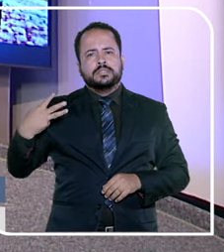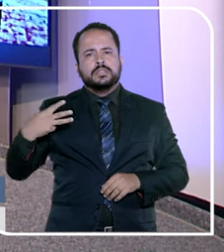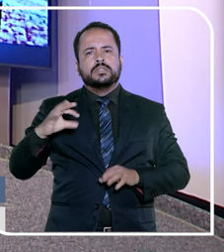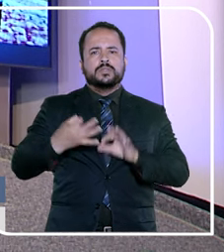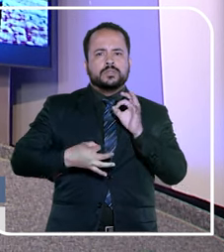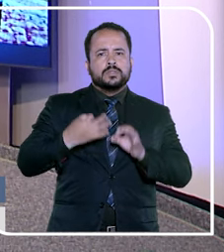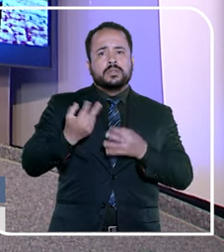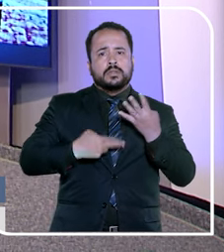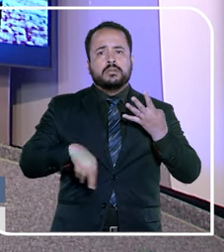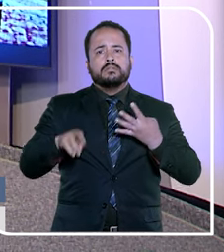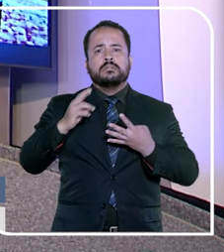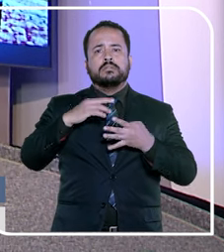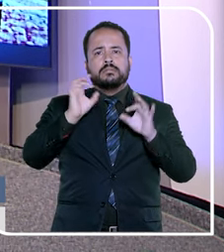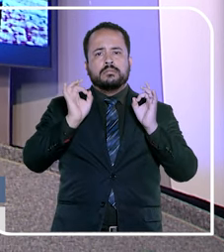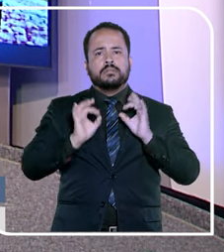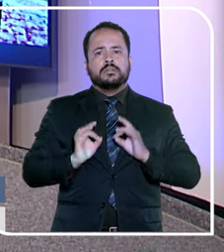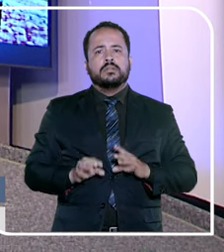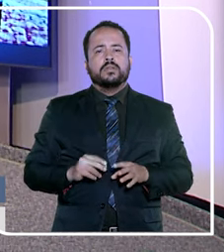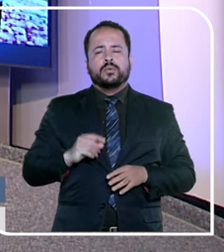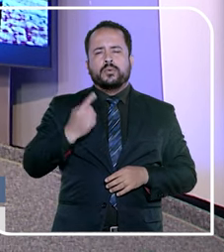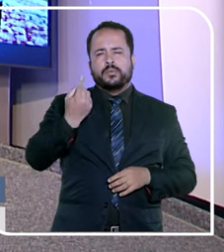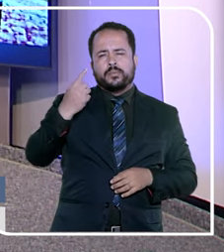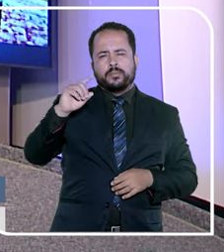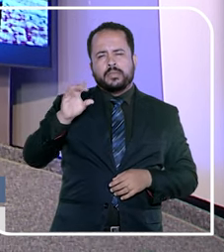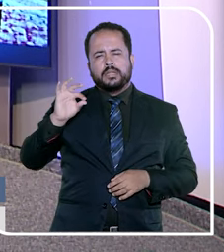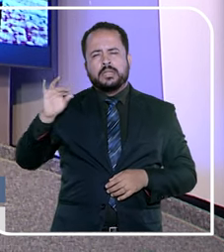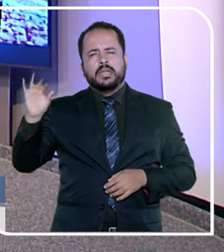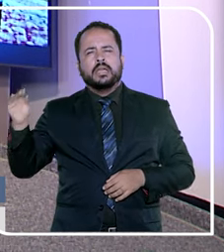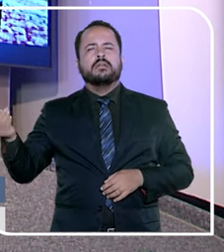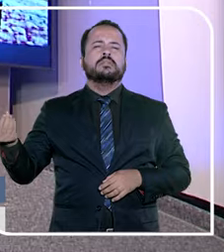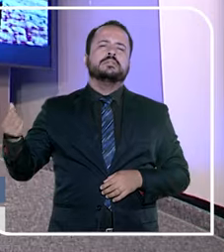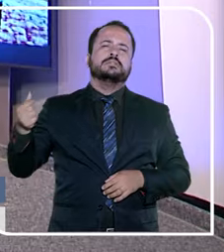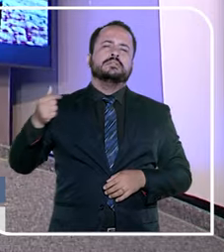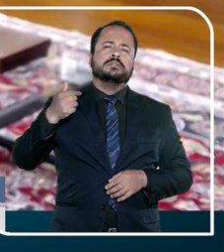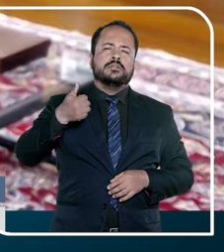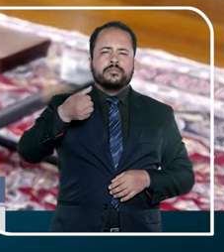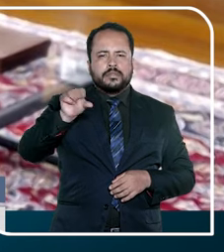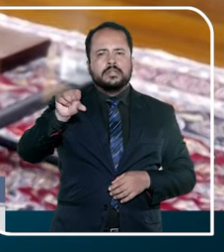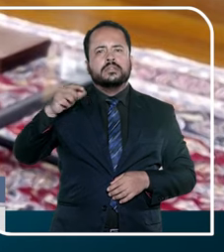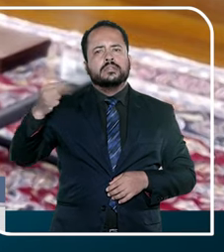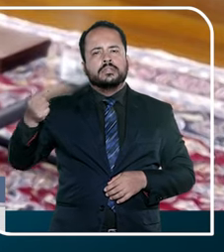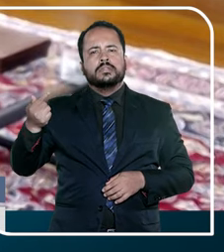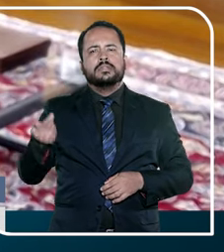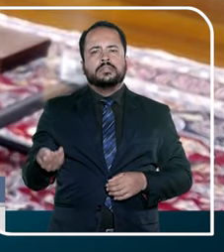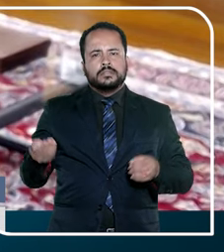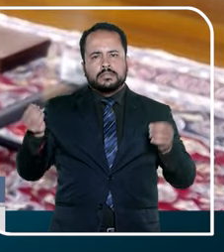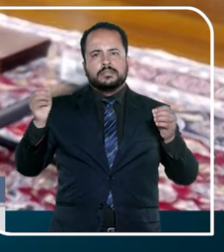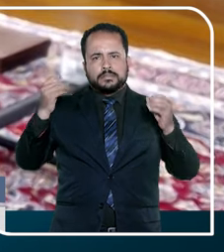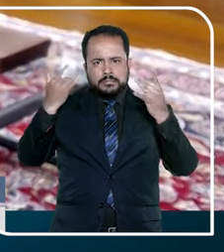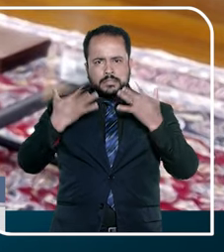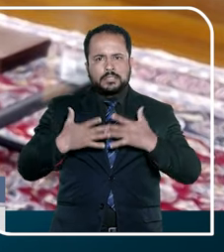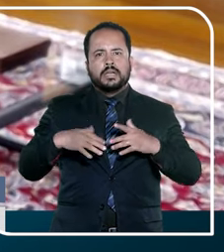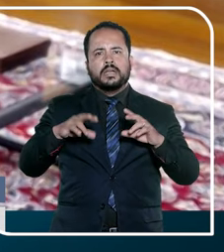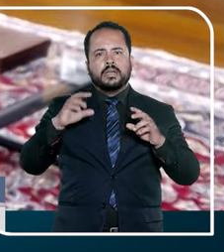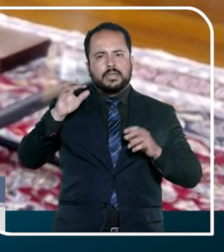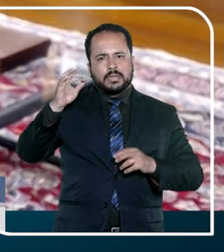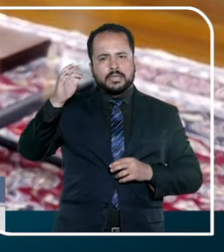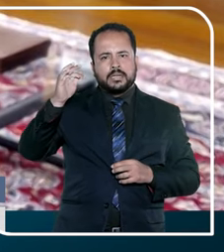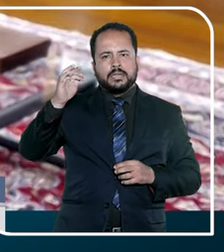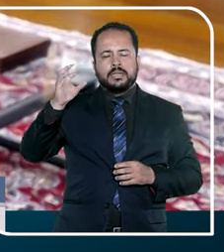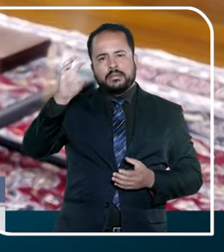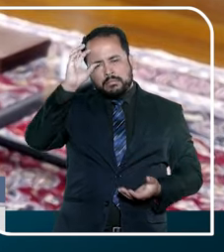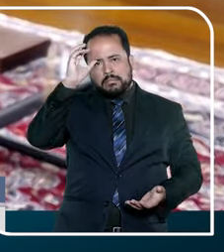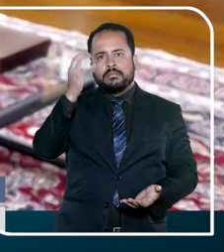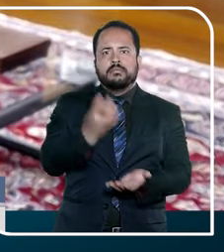especial 171 993 fixou a seguinte tese O Bê pequena mas para